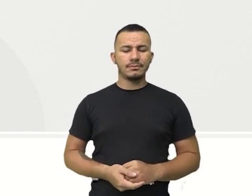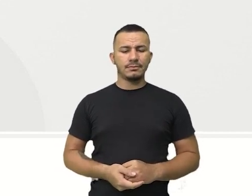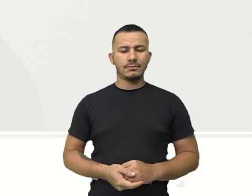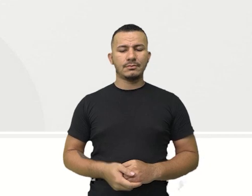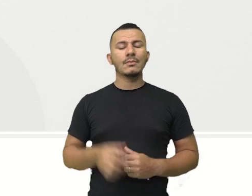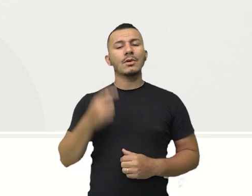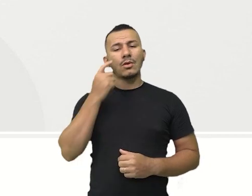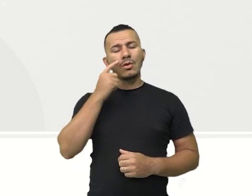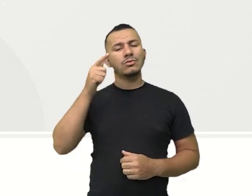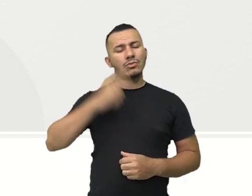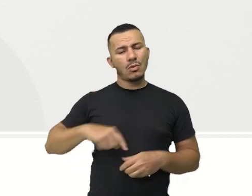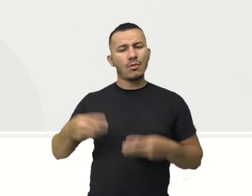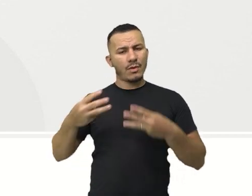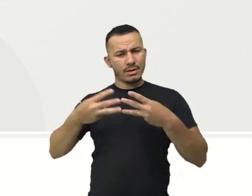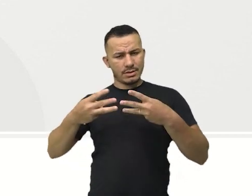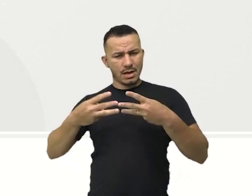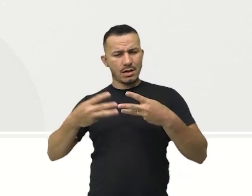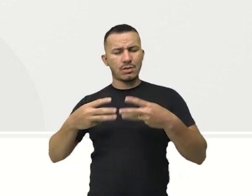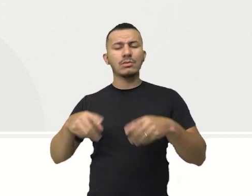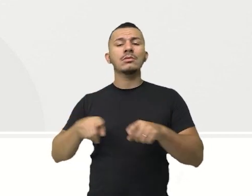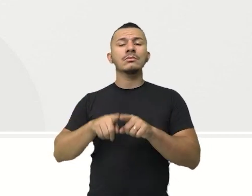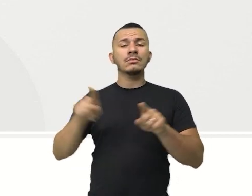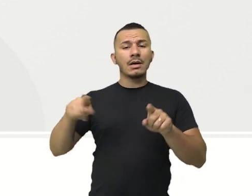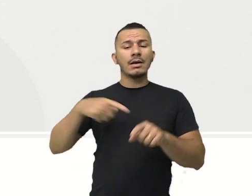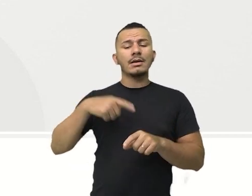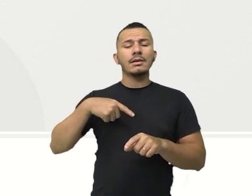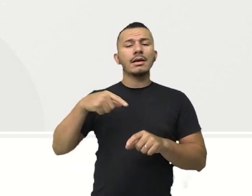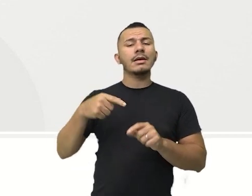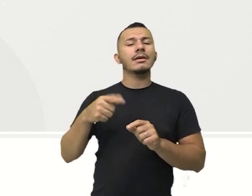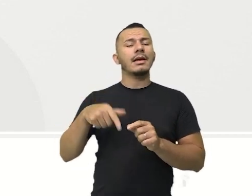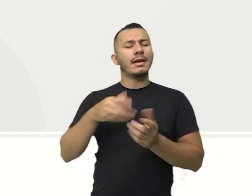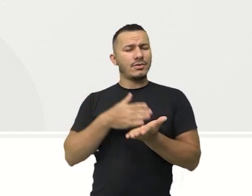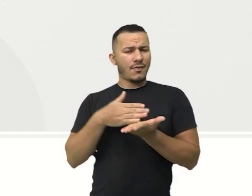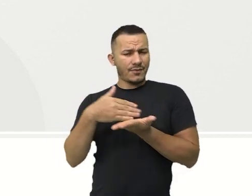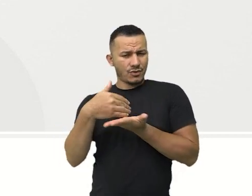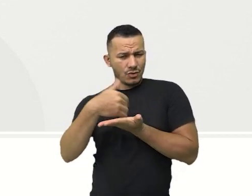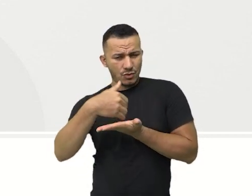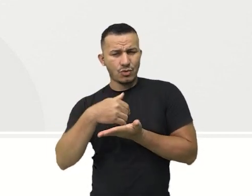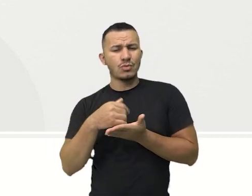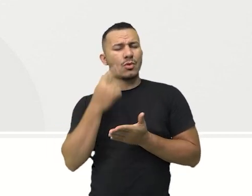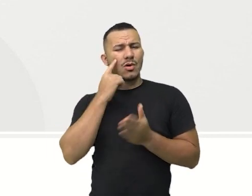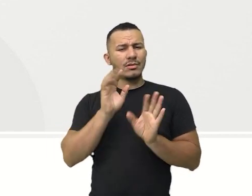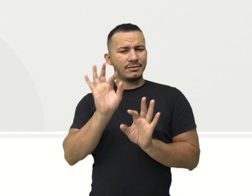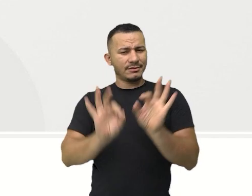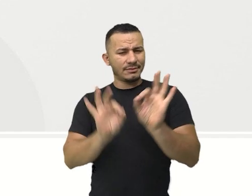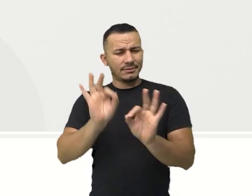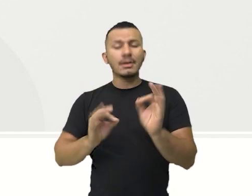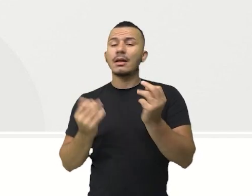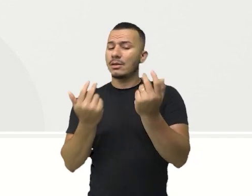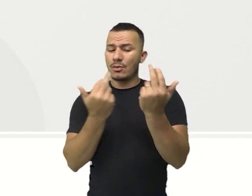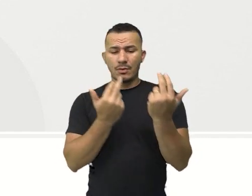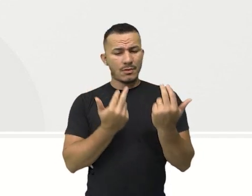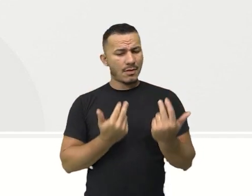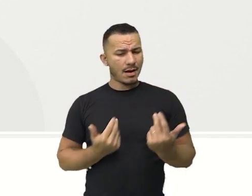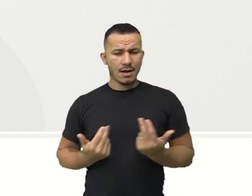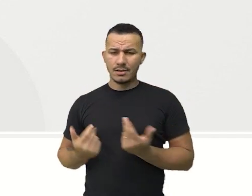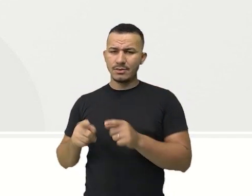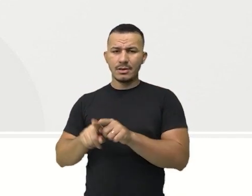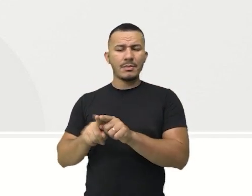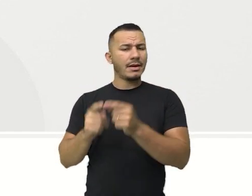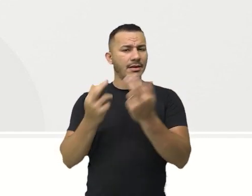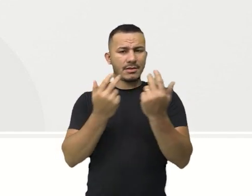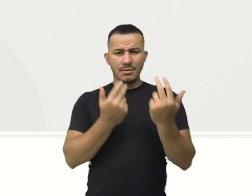A letra C, de novo, é um hexágono, pessoal. Ele também foi dividido. Lembrando que todas essas partes são iguais, pessoal, são proporcionais,